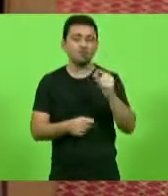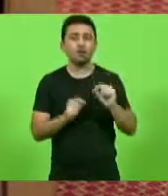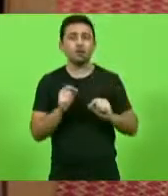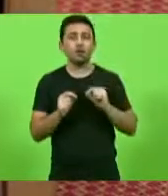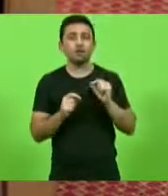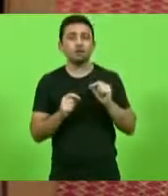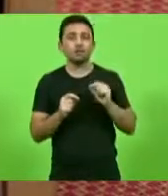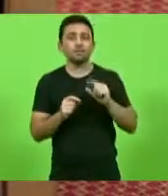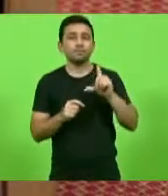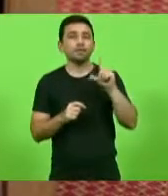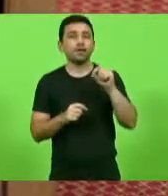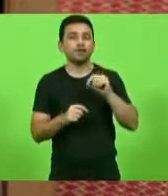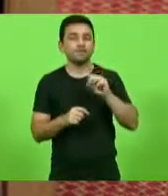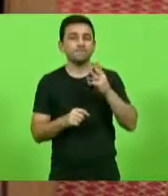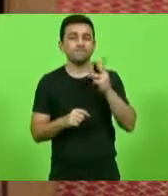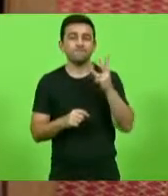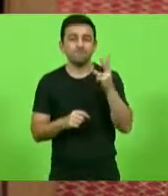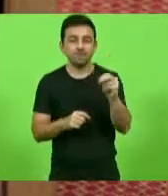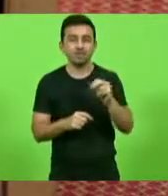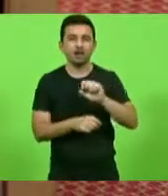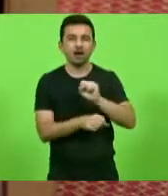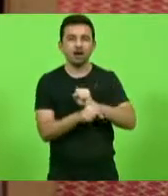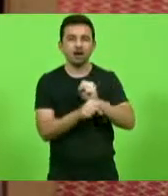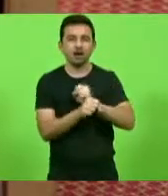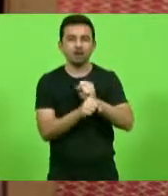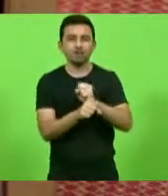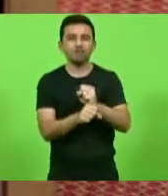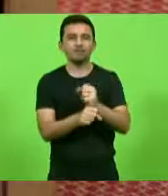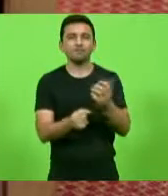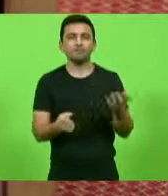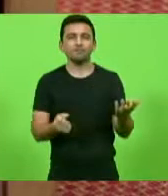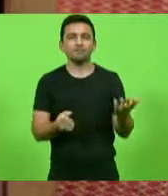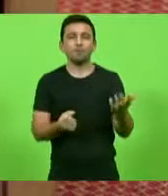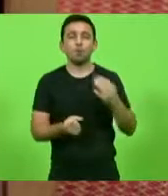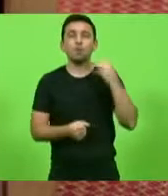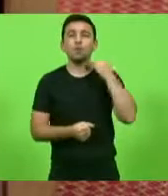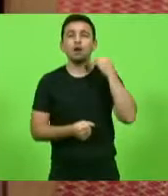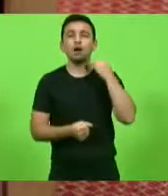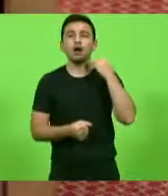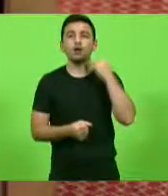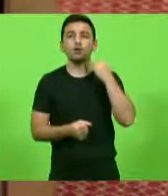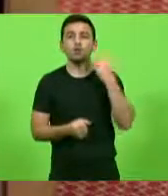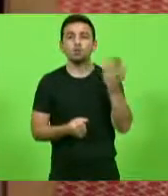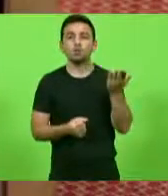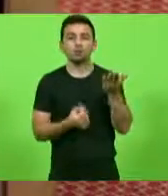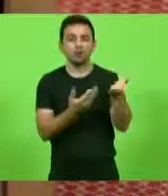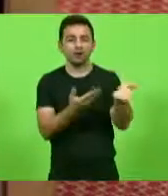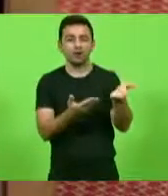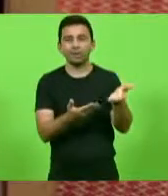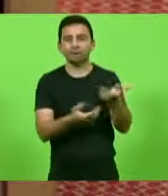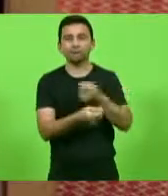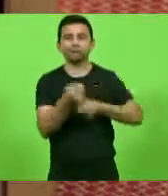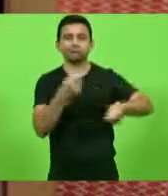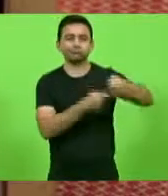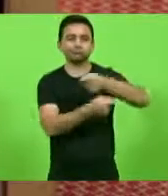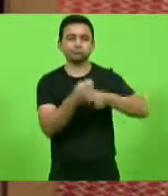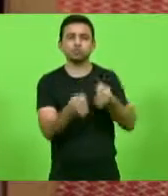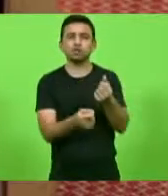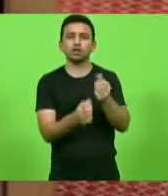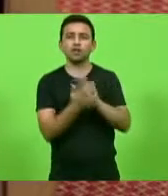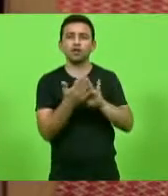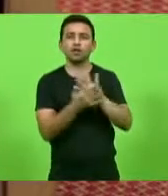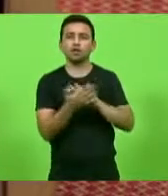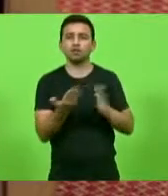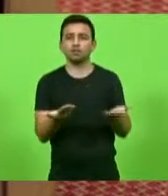10, 20 anos, e o banco descapitalizado. Então, não adianta você se